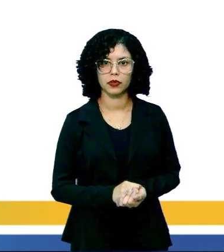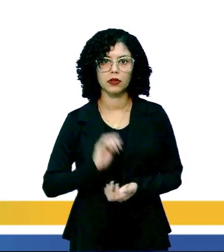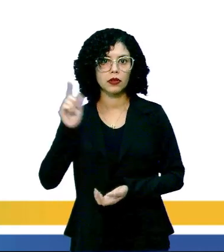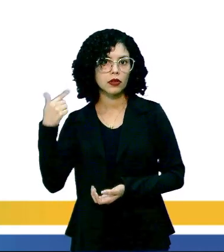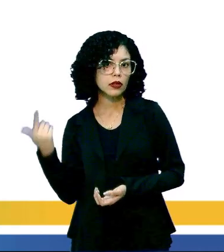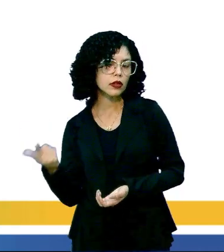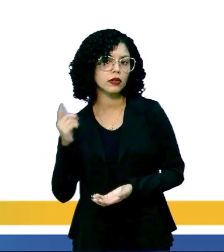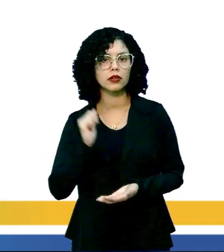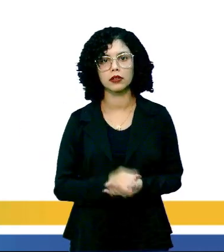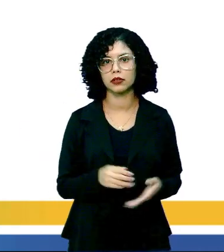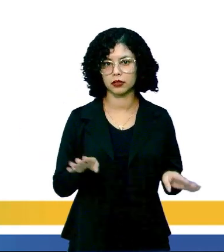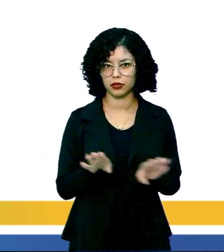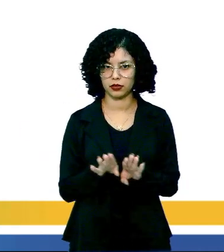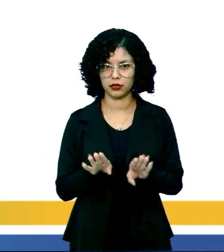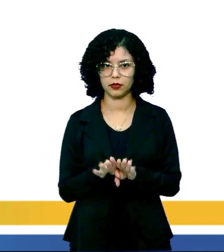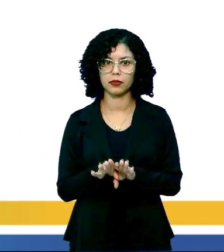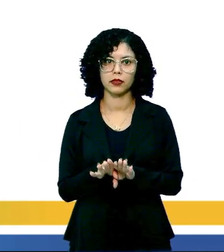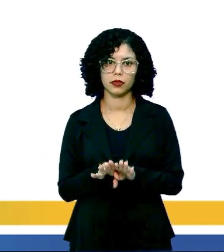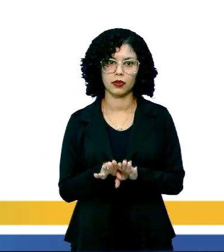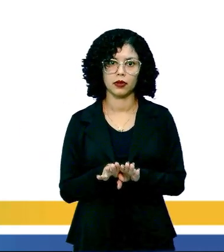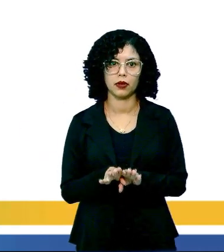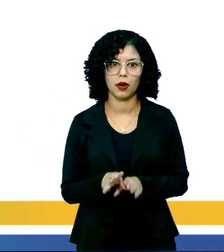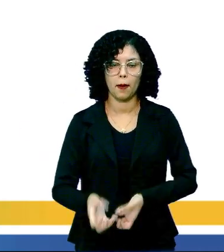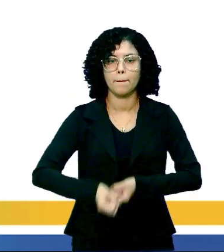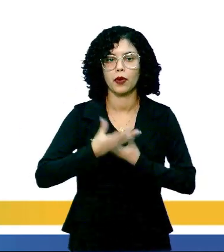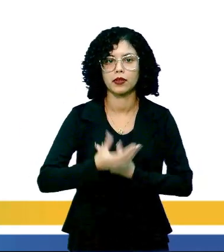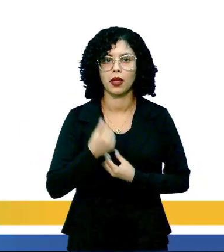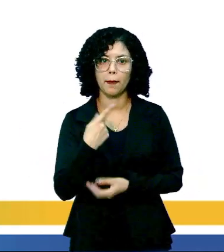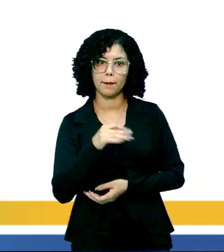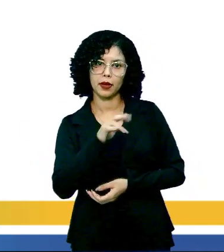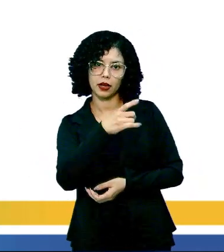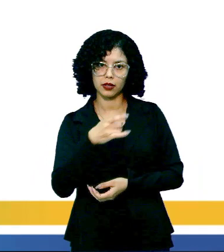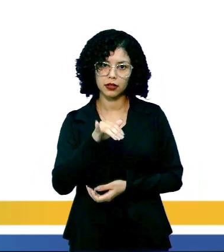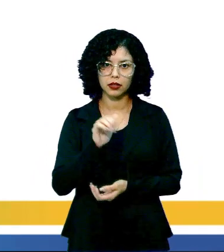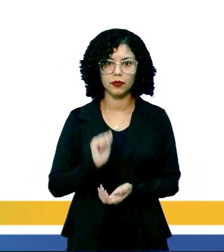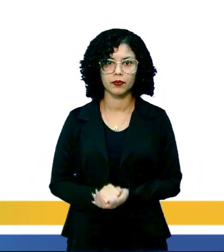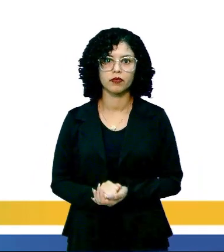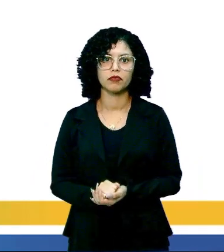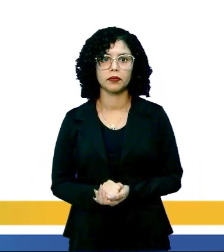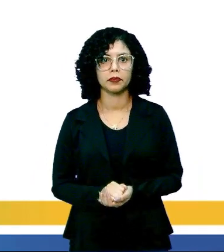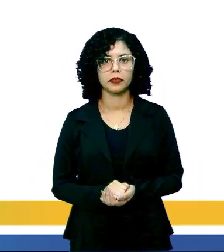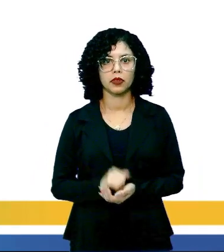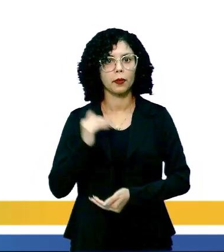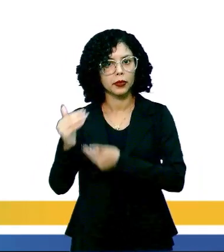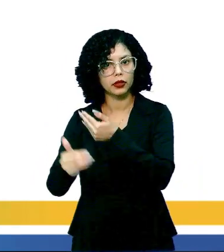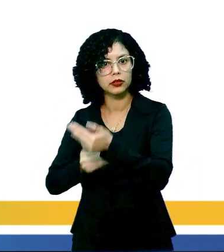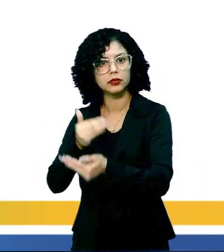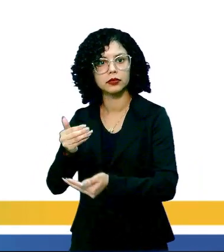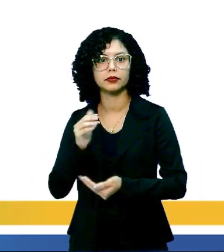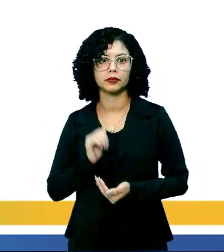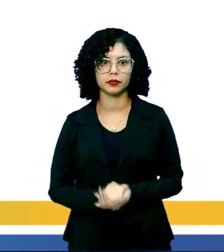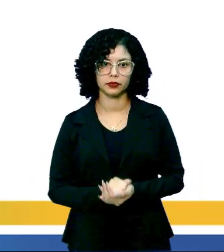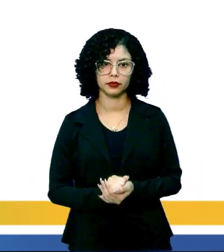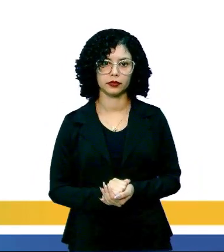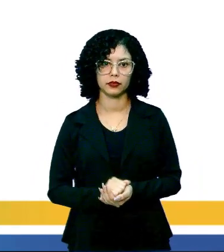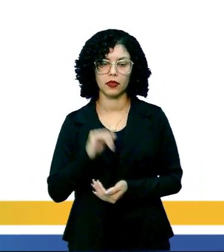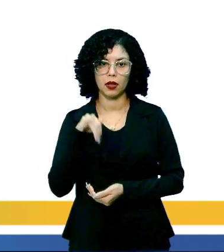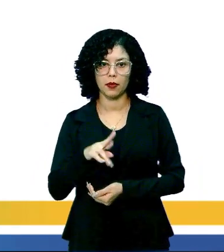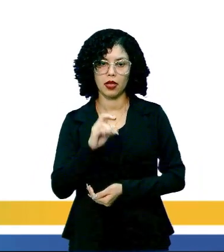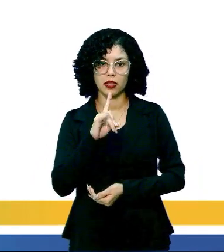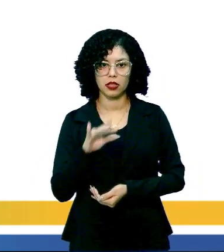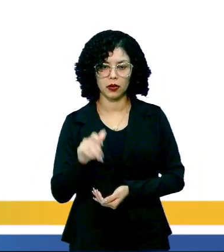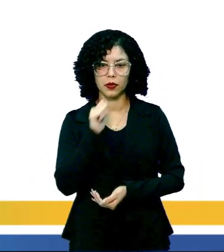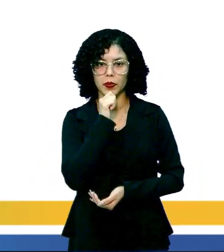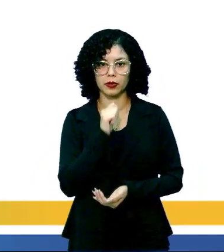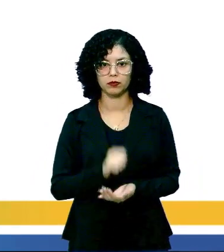A gente tem outras tendências aqui, que é a poesia praxe, o poema processo e o poema